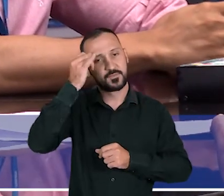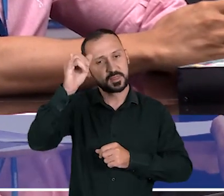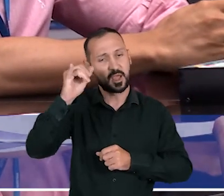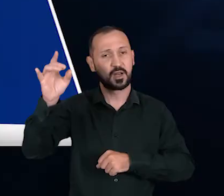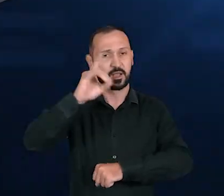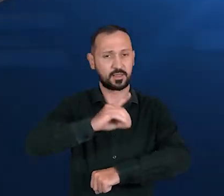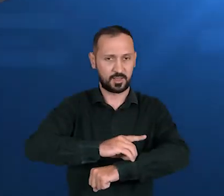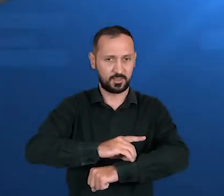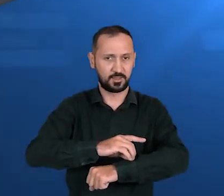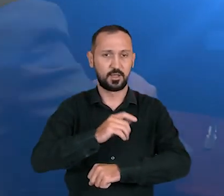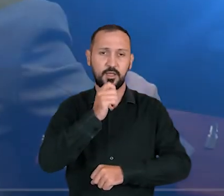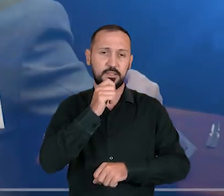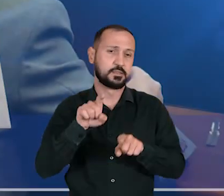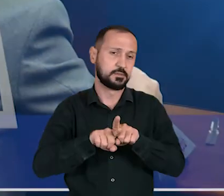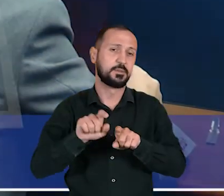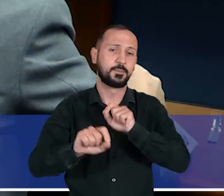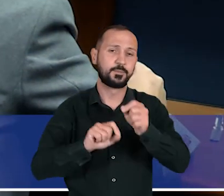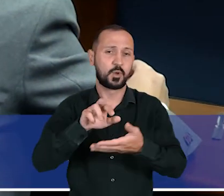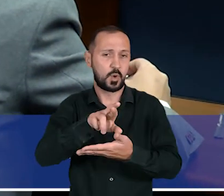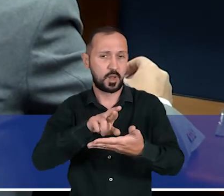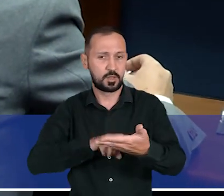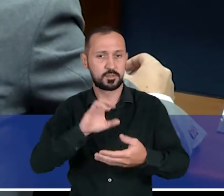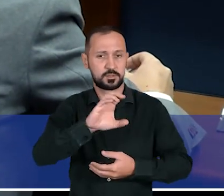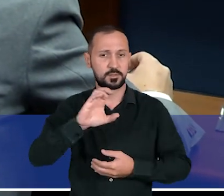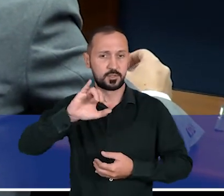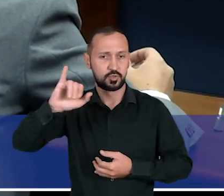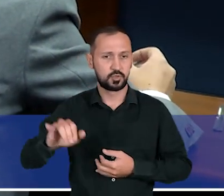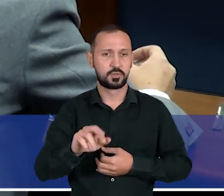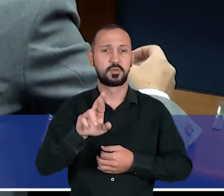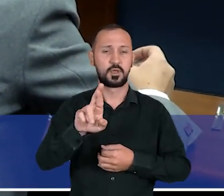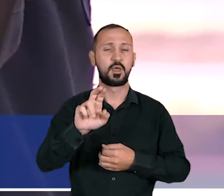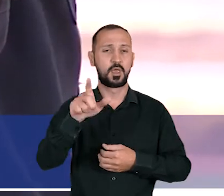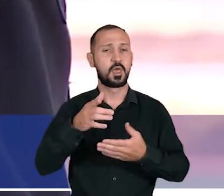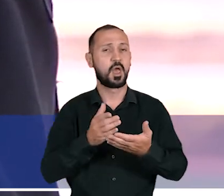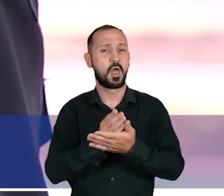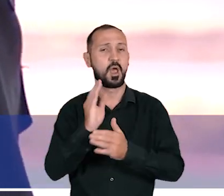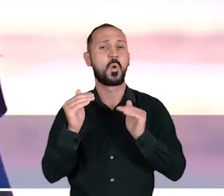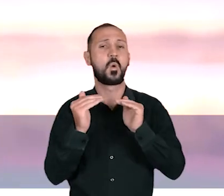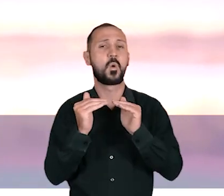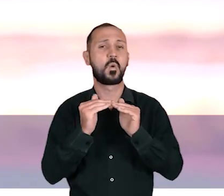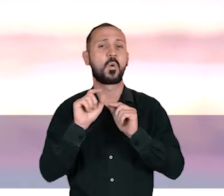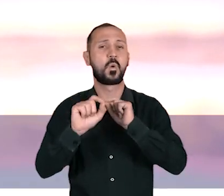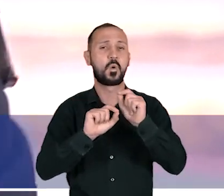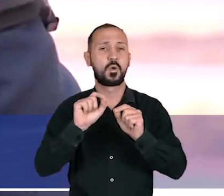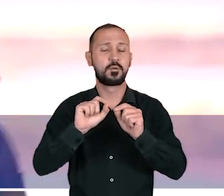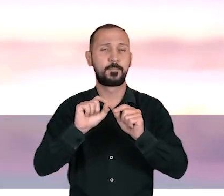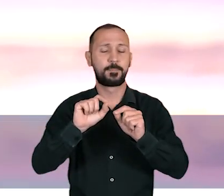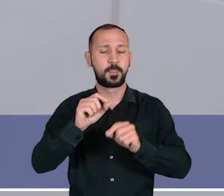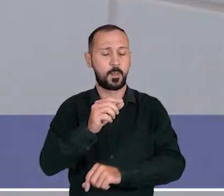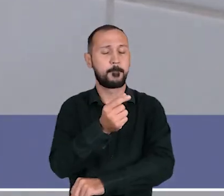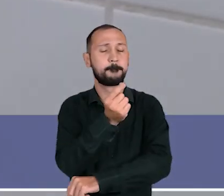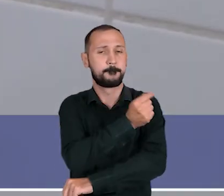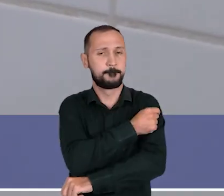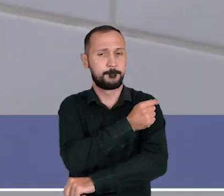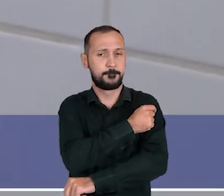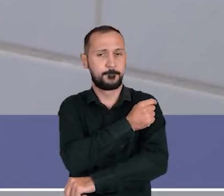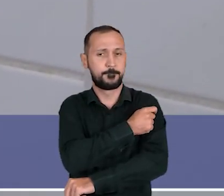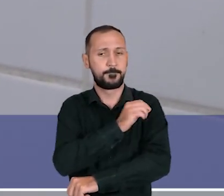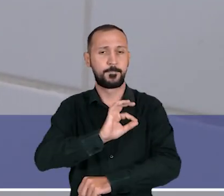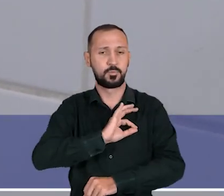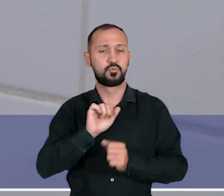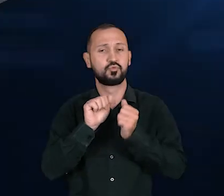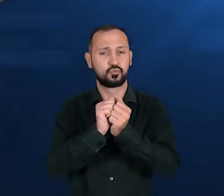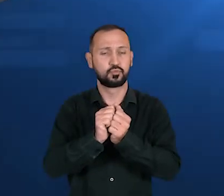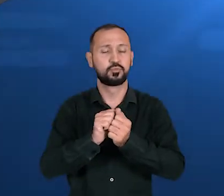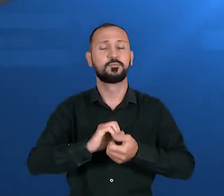de combater a dengue. E ainda, relatório da CCJR é favorável a incluir policiais nas campanhas